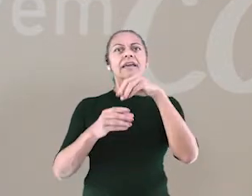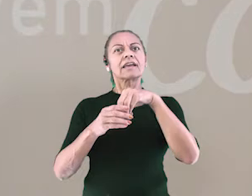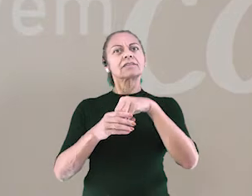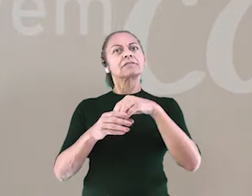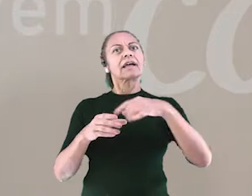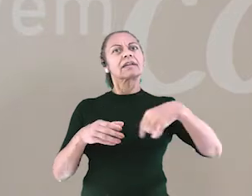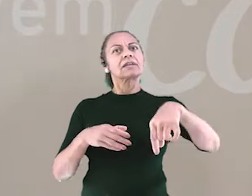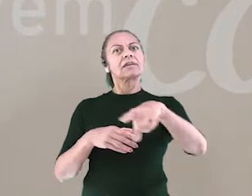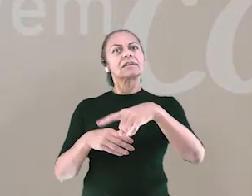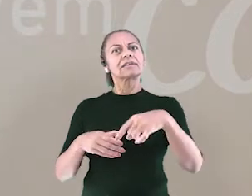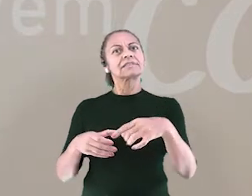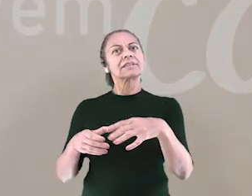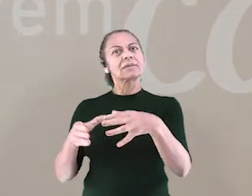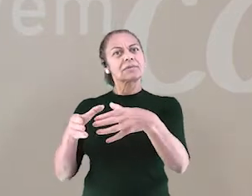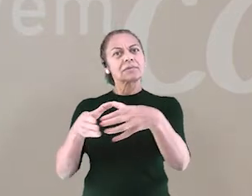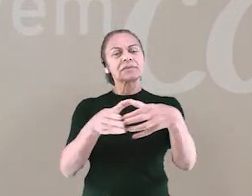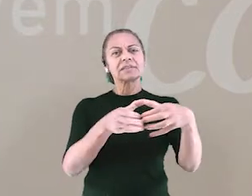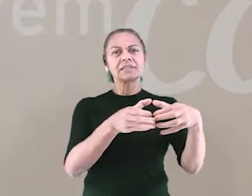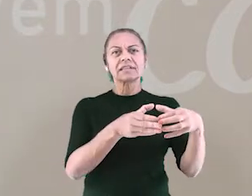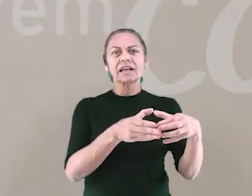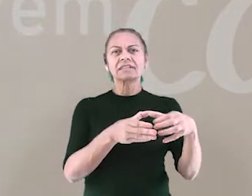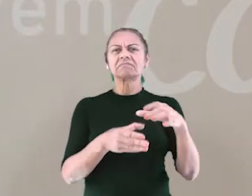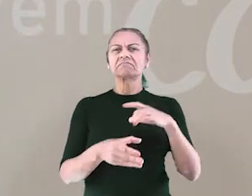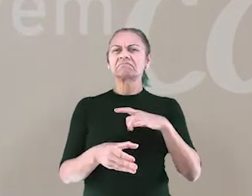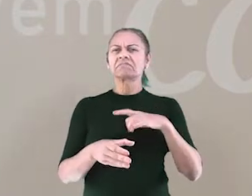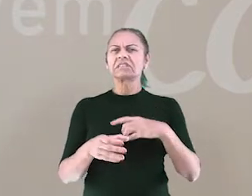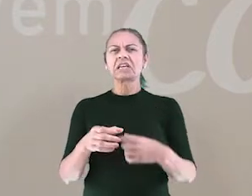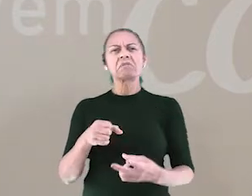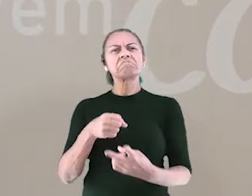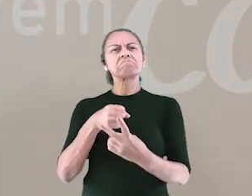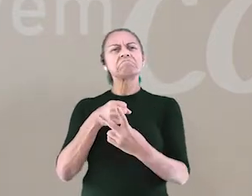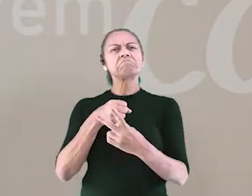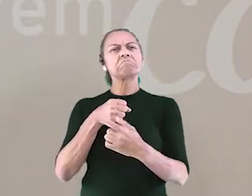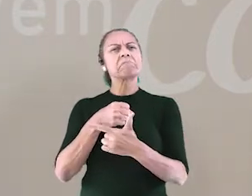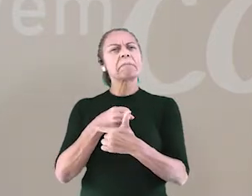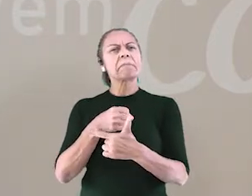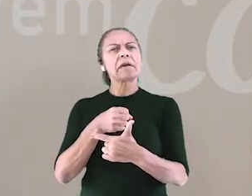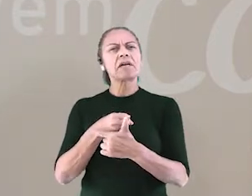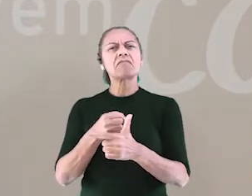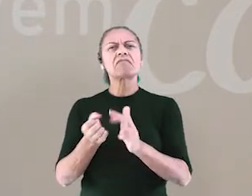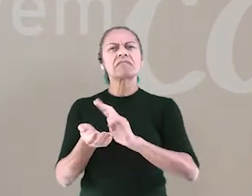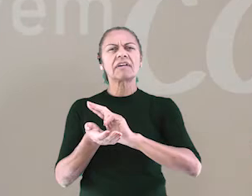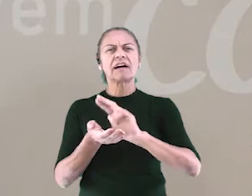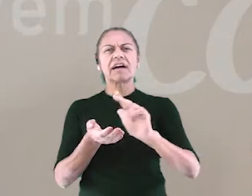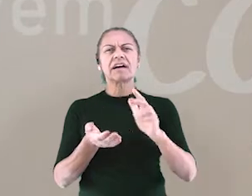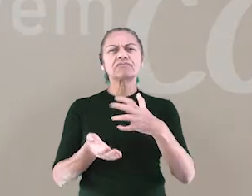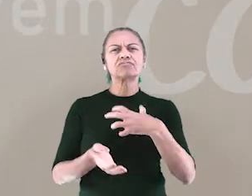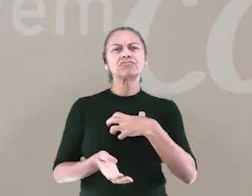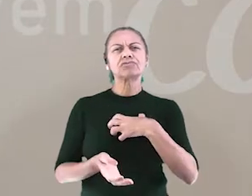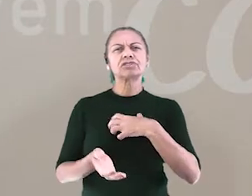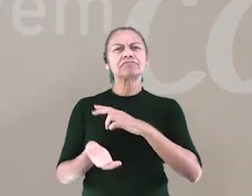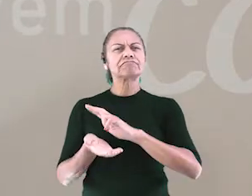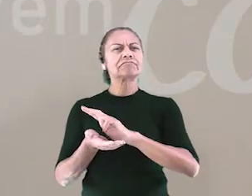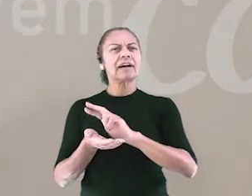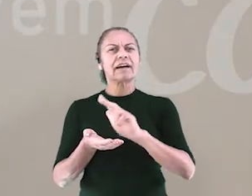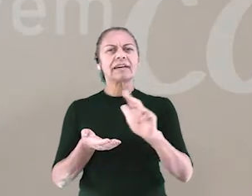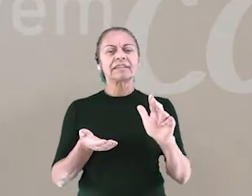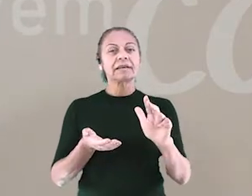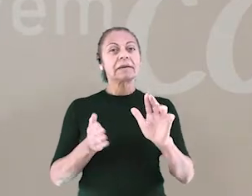papéis? Mas calma, antes de falarmos sobre esses papéis, vamos entender o que significa a